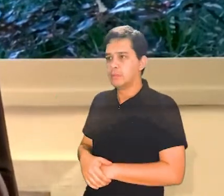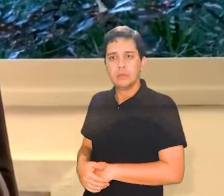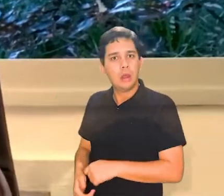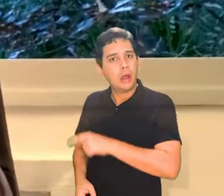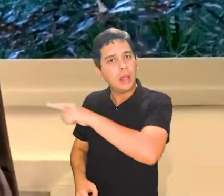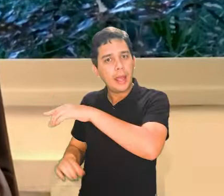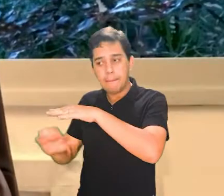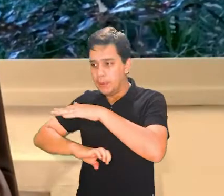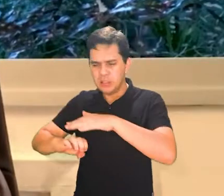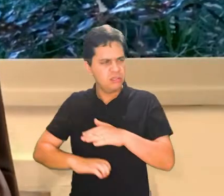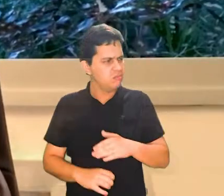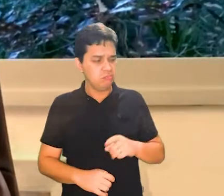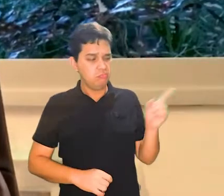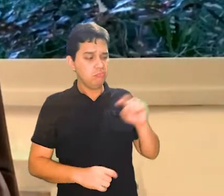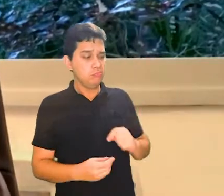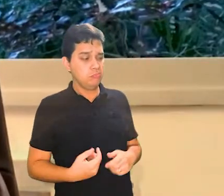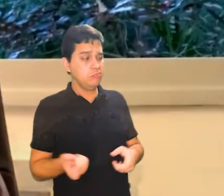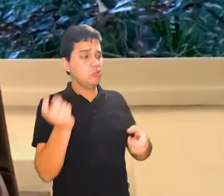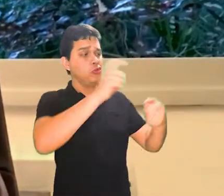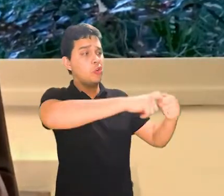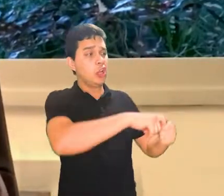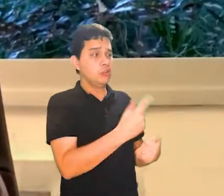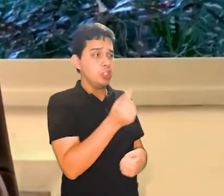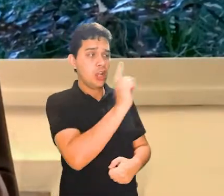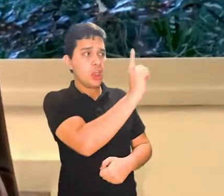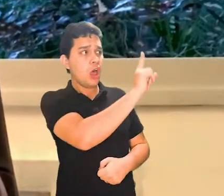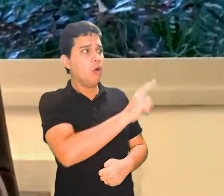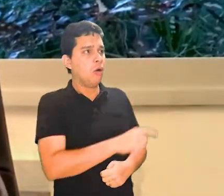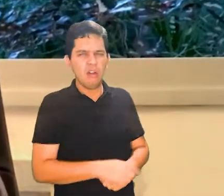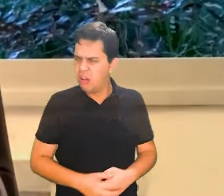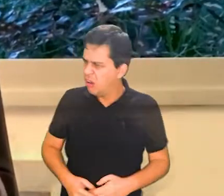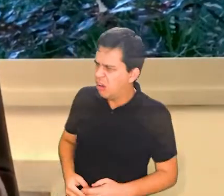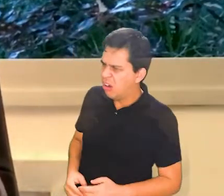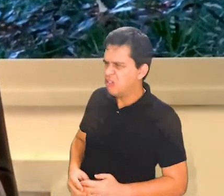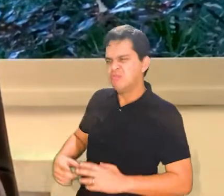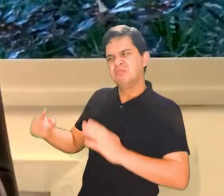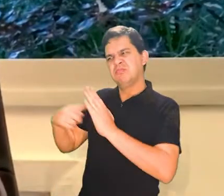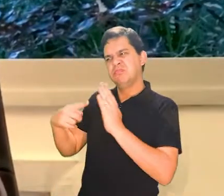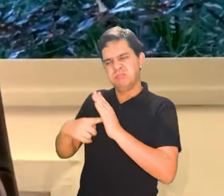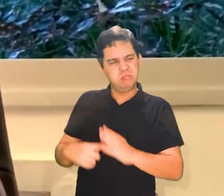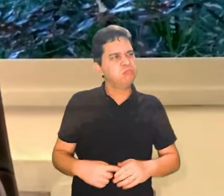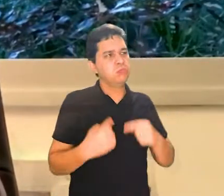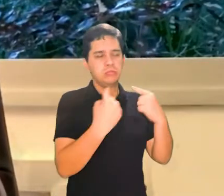pago. E aí nós, durante a investigação,